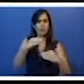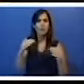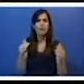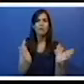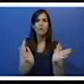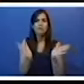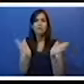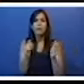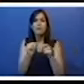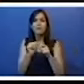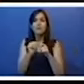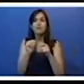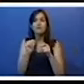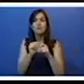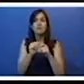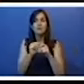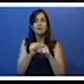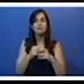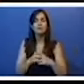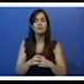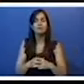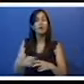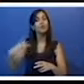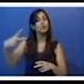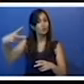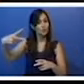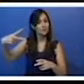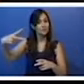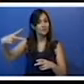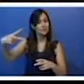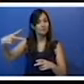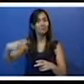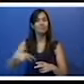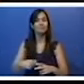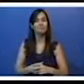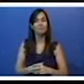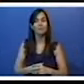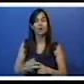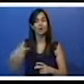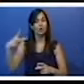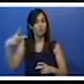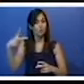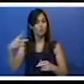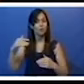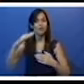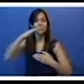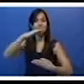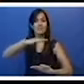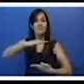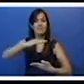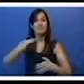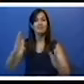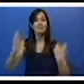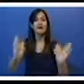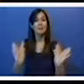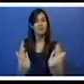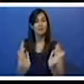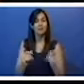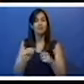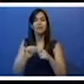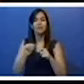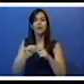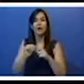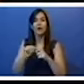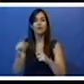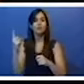um e e olha lá 122 trapézios formam um hexágono cada tá